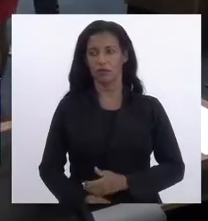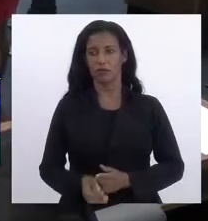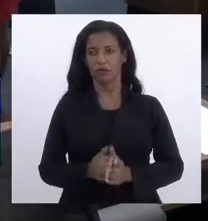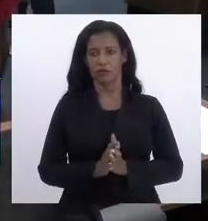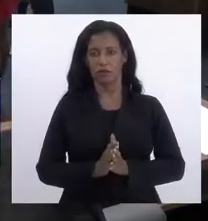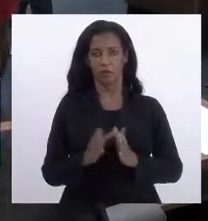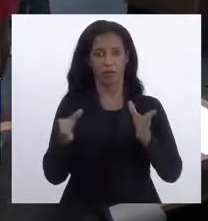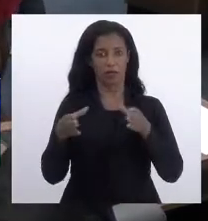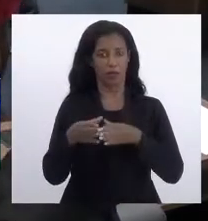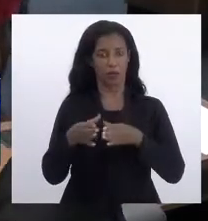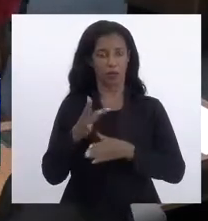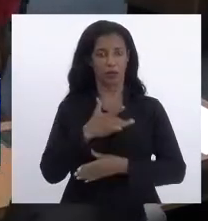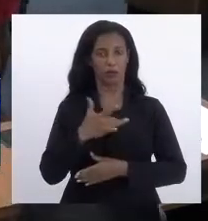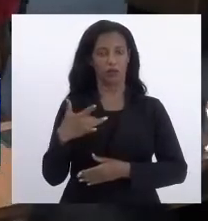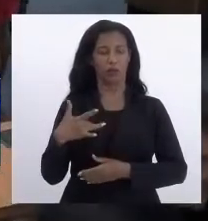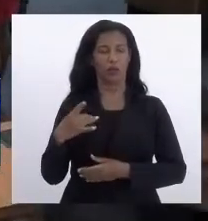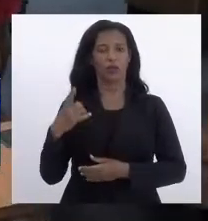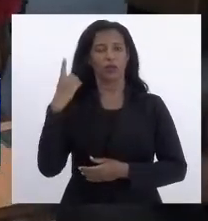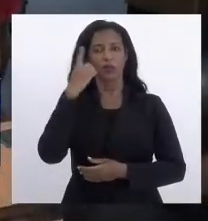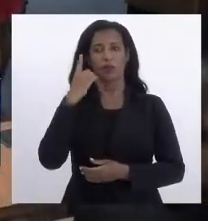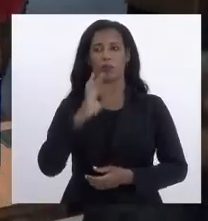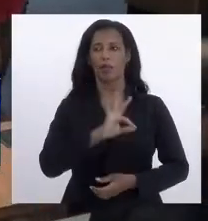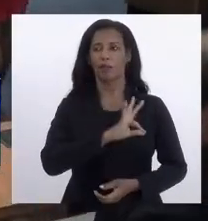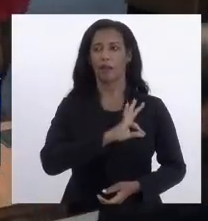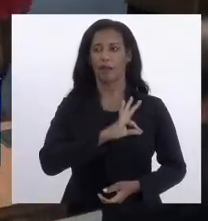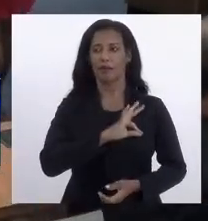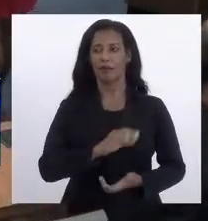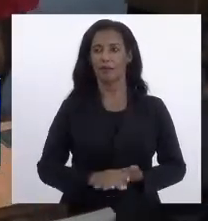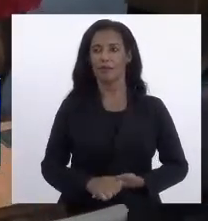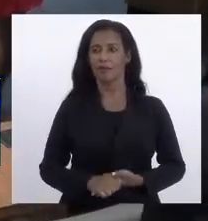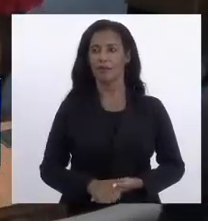Pela Comissão de Saúde, deputada Marta Rocha.